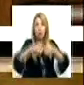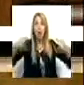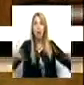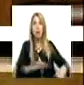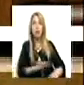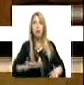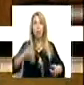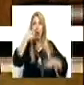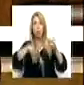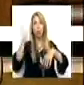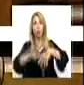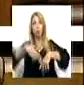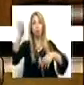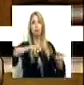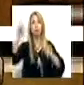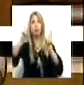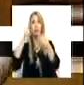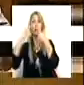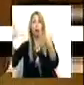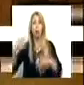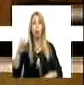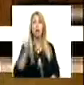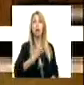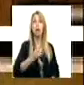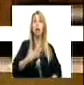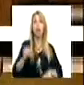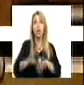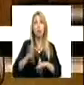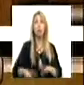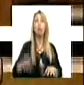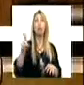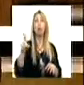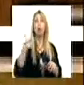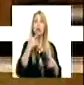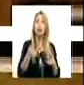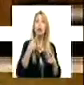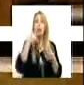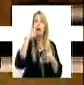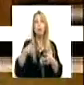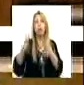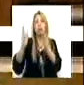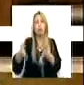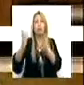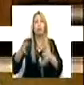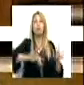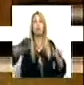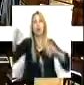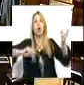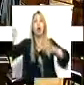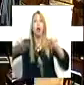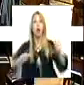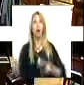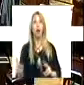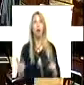imigração fabricados pelo PSD e CDS que dispensaram as pessoas de realizarem os seus movimentos pendulares.